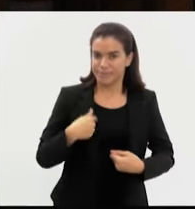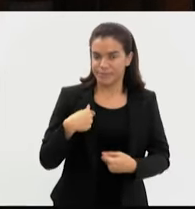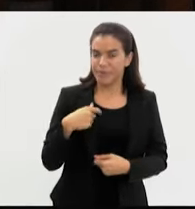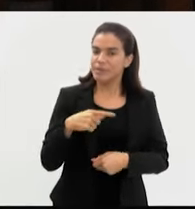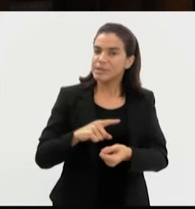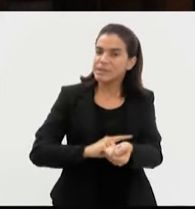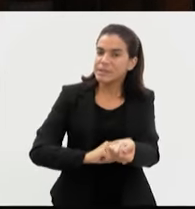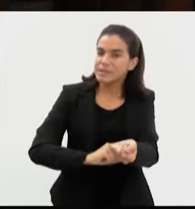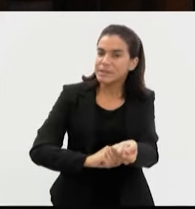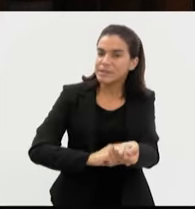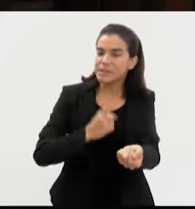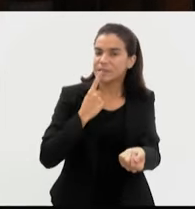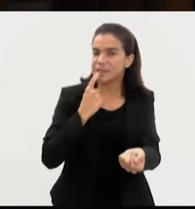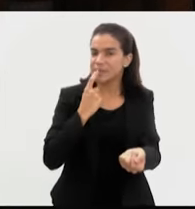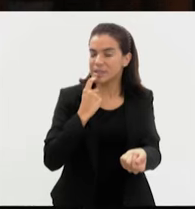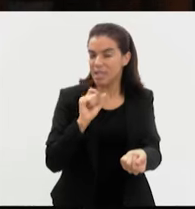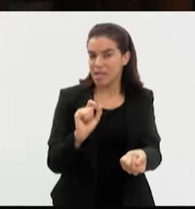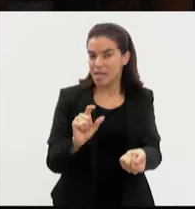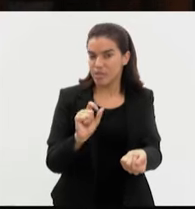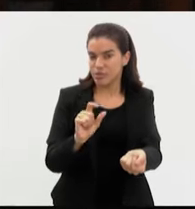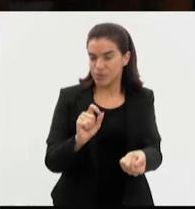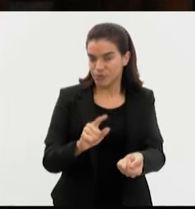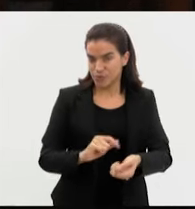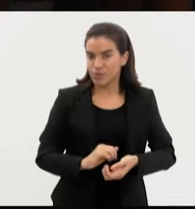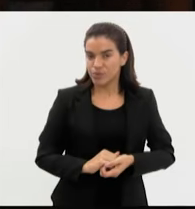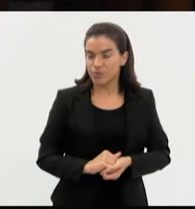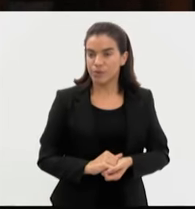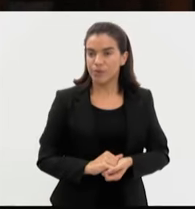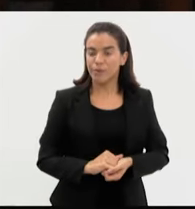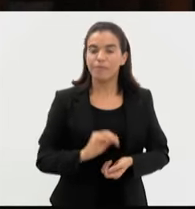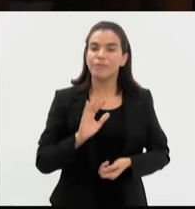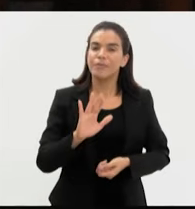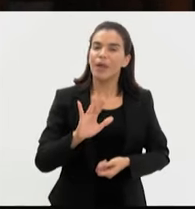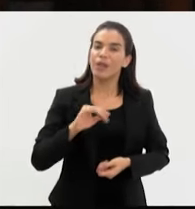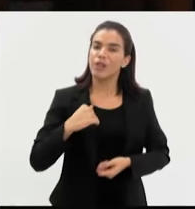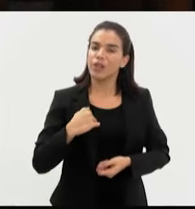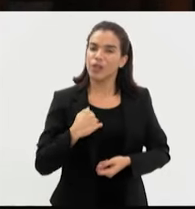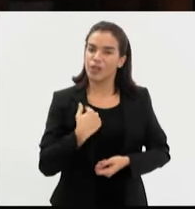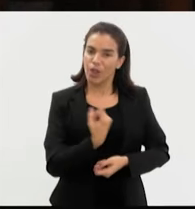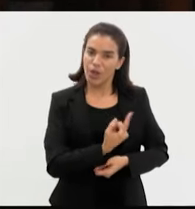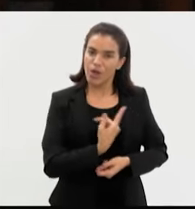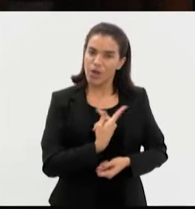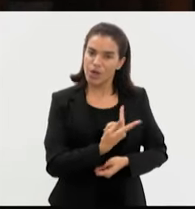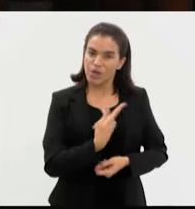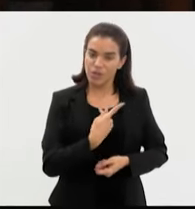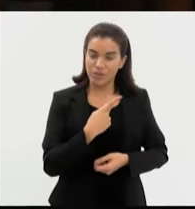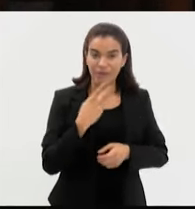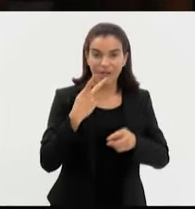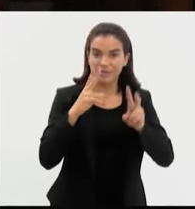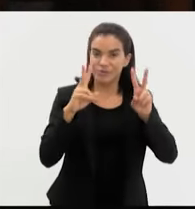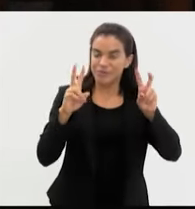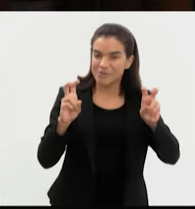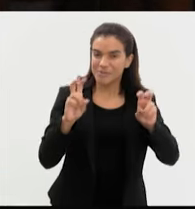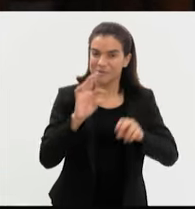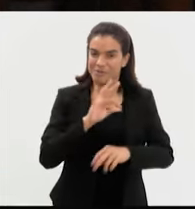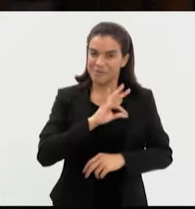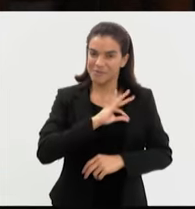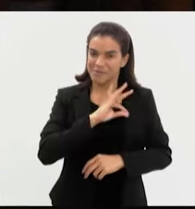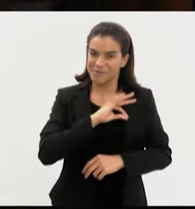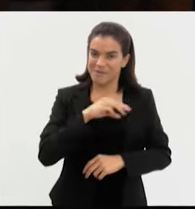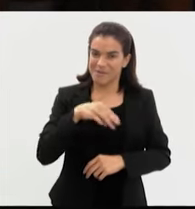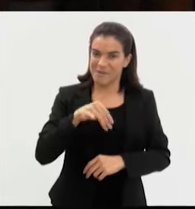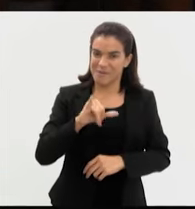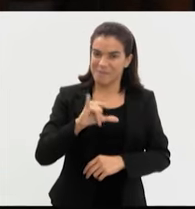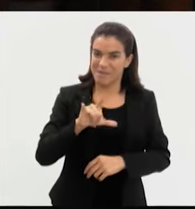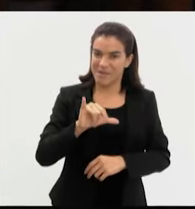azul então quero deixar bem claro aqui pros policiais que a gente aqui tudo que for a favor da Polícia Militar o nosso